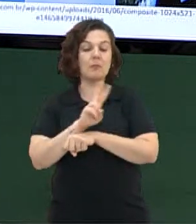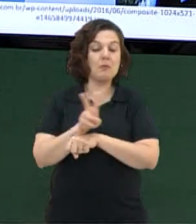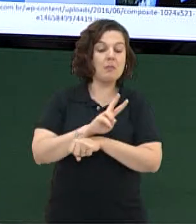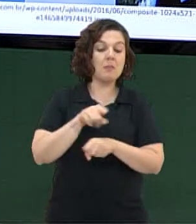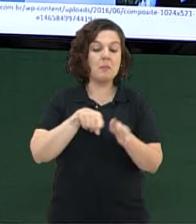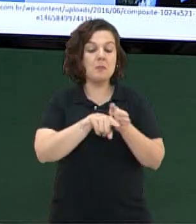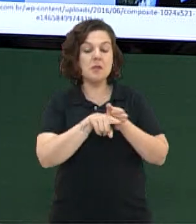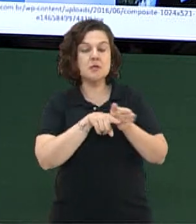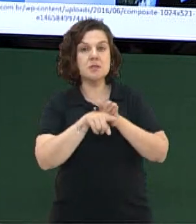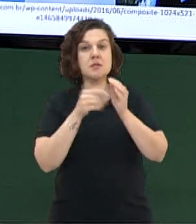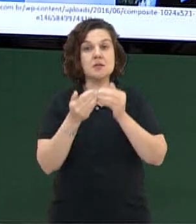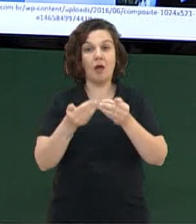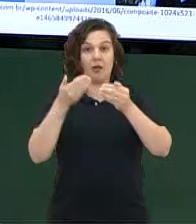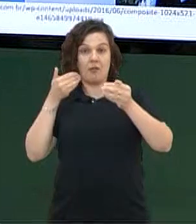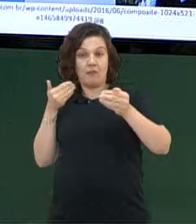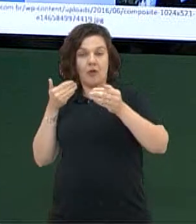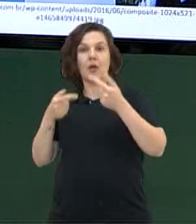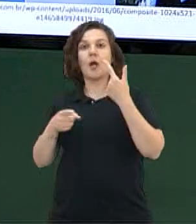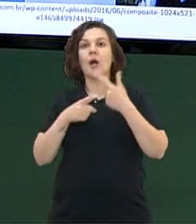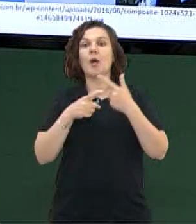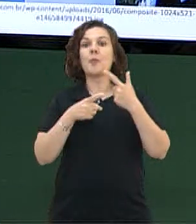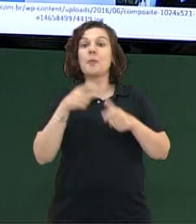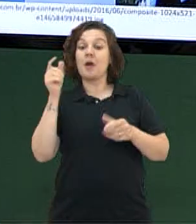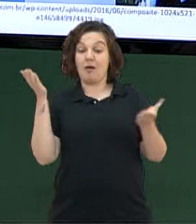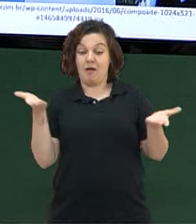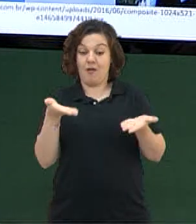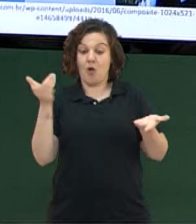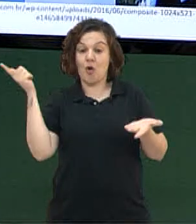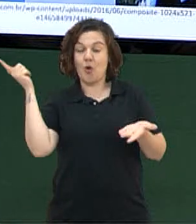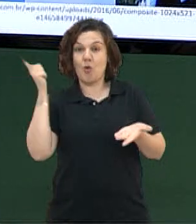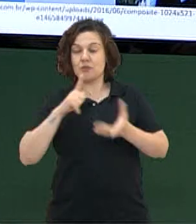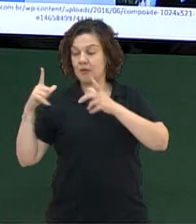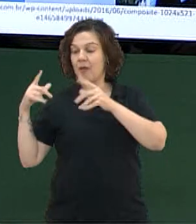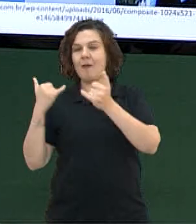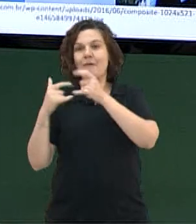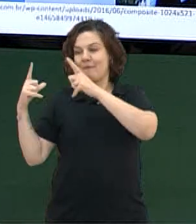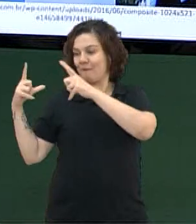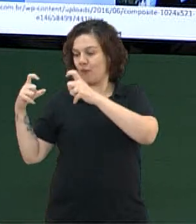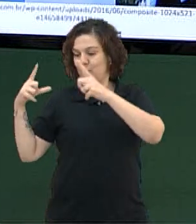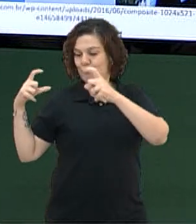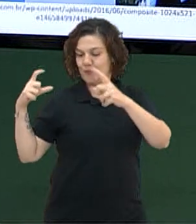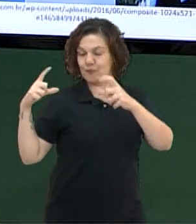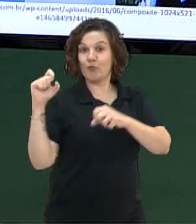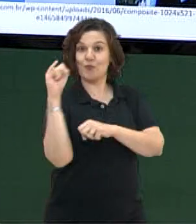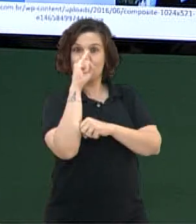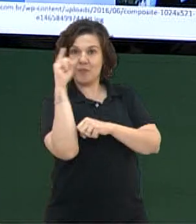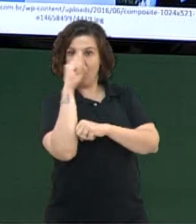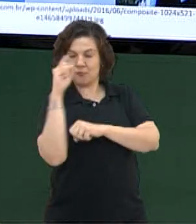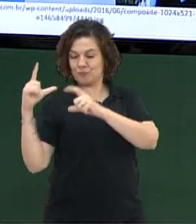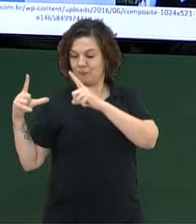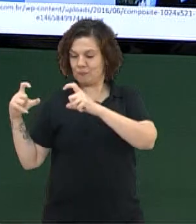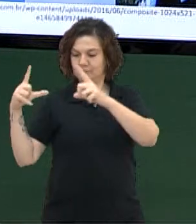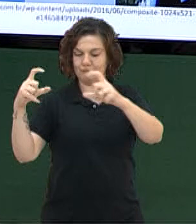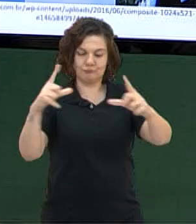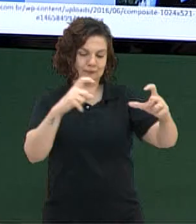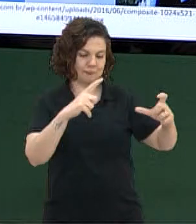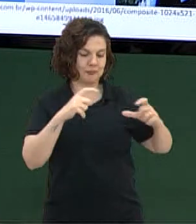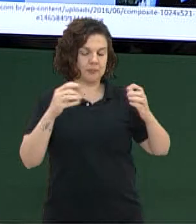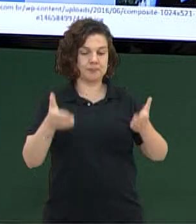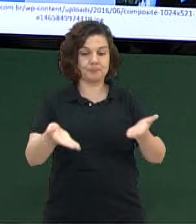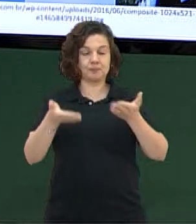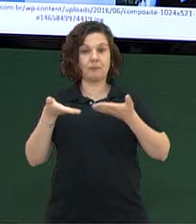São estes equipamentos que possibilitam a coleta de imagens da superfície terrestre. E depois essas imagens